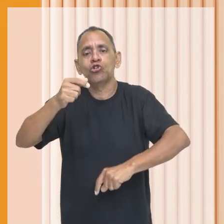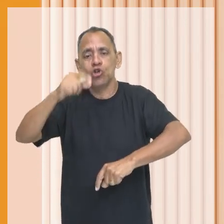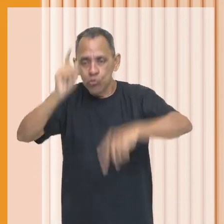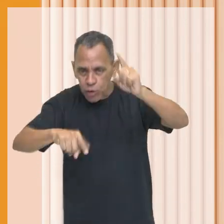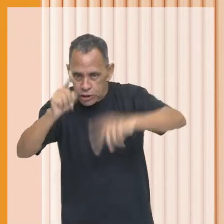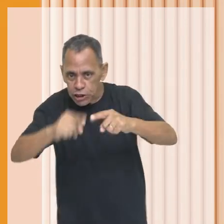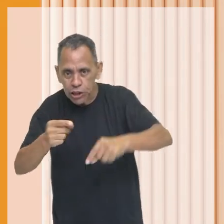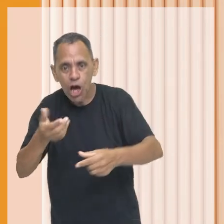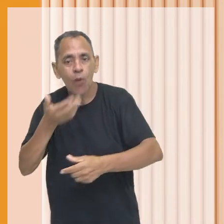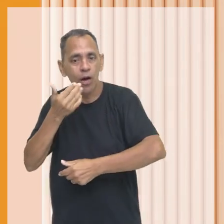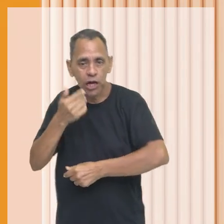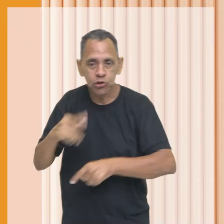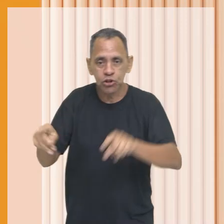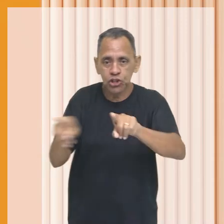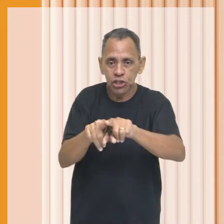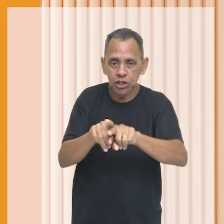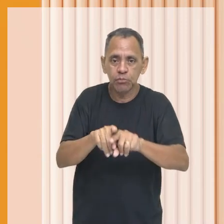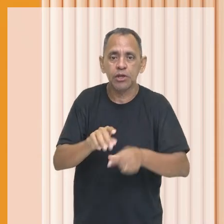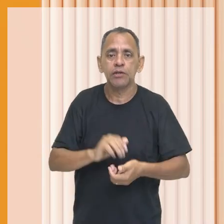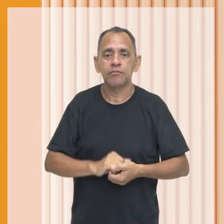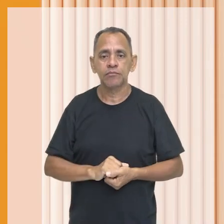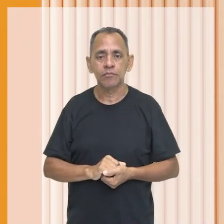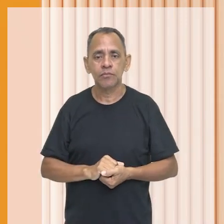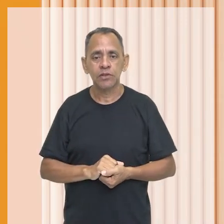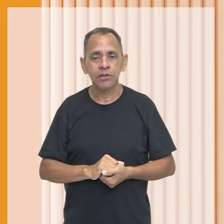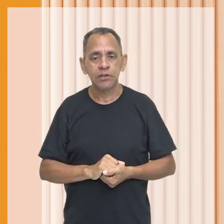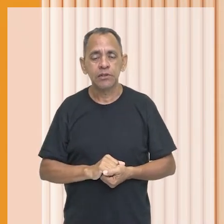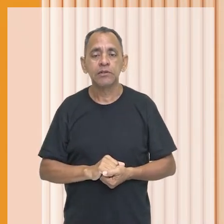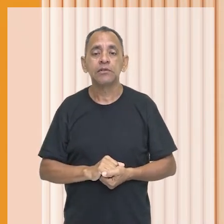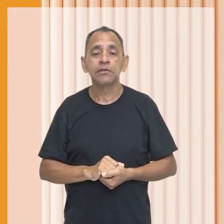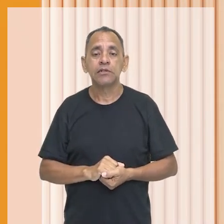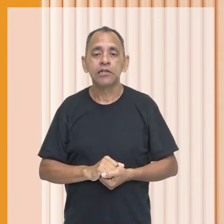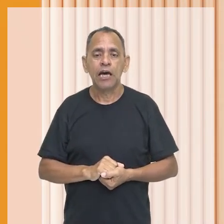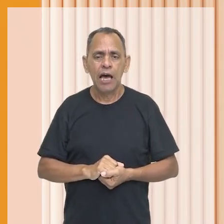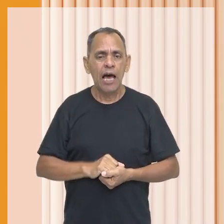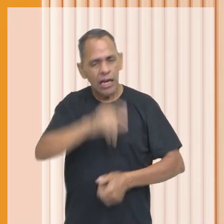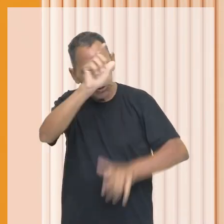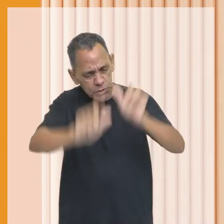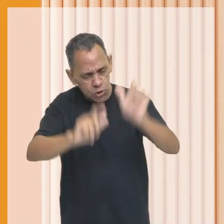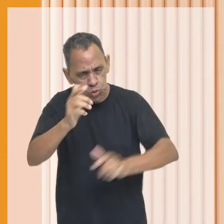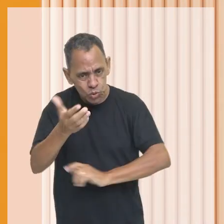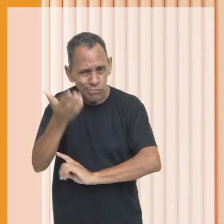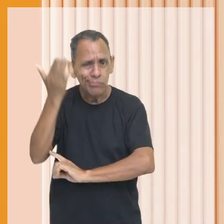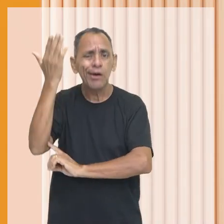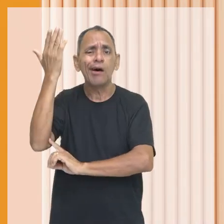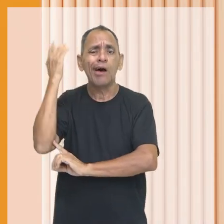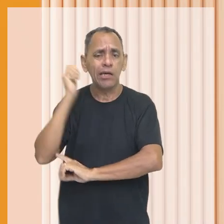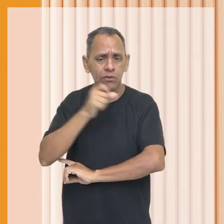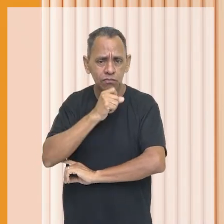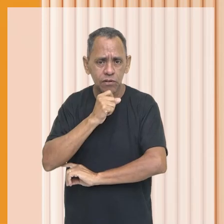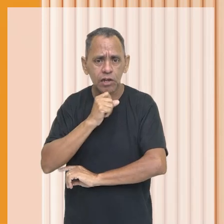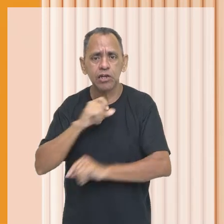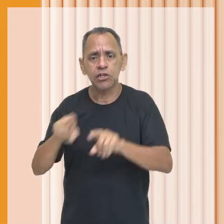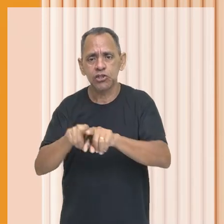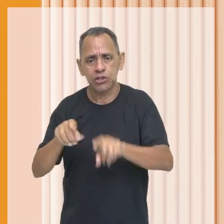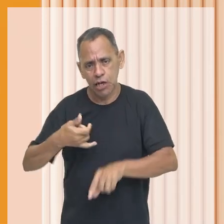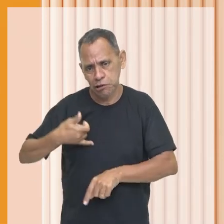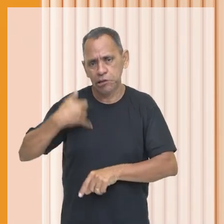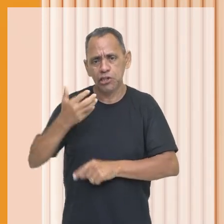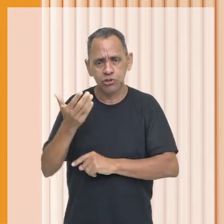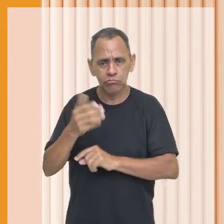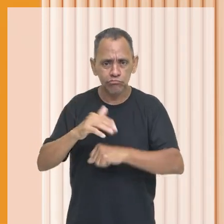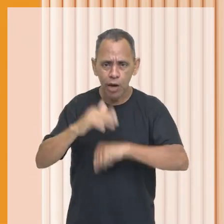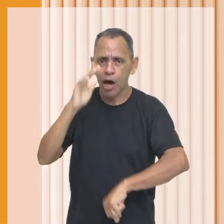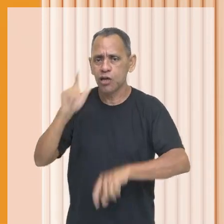ou pessoas mais velhas que a gente, né, que eu não lembro dessa fase, mas pessoas mais velhas que eu, como por exemplo meus pais, meus